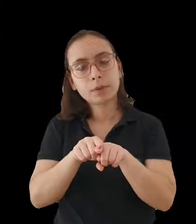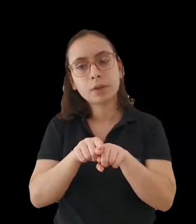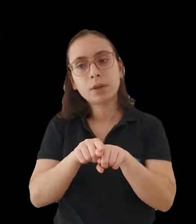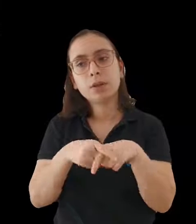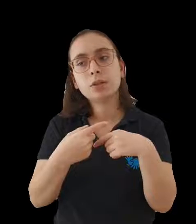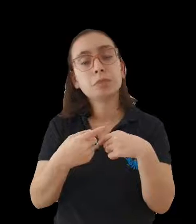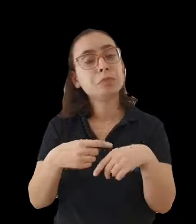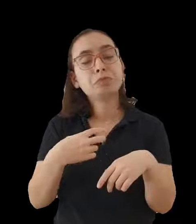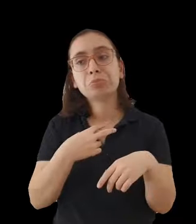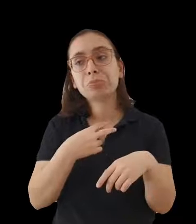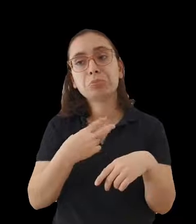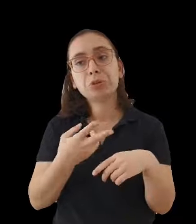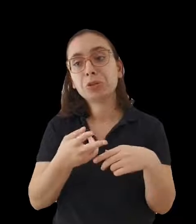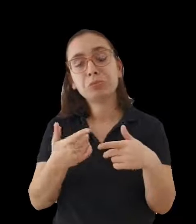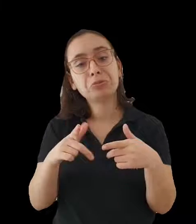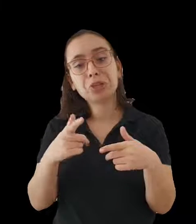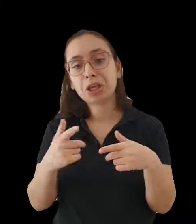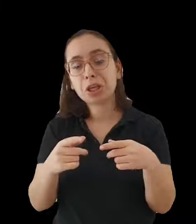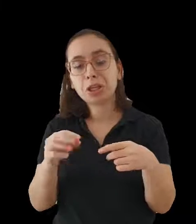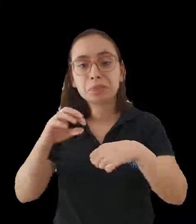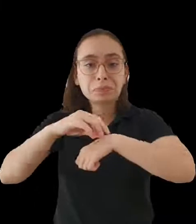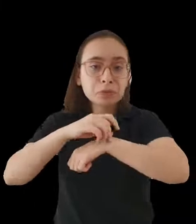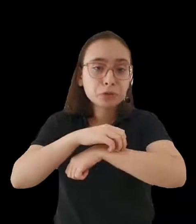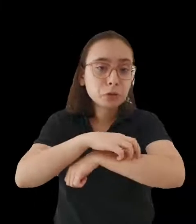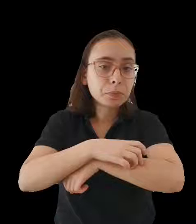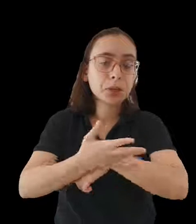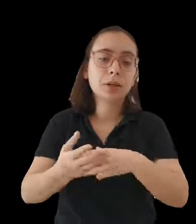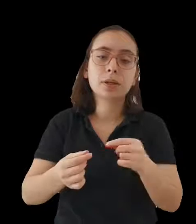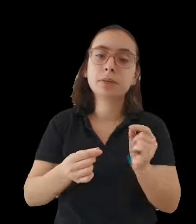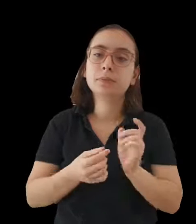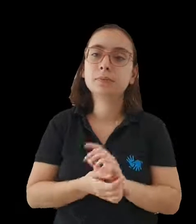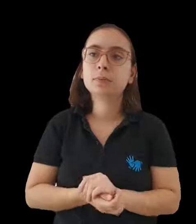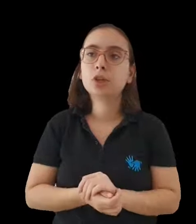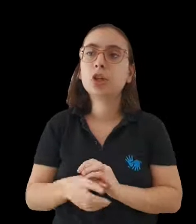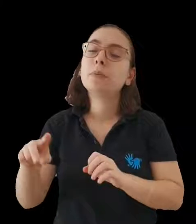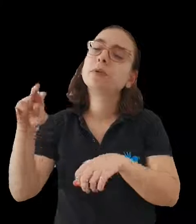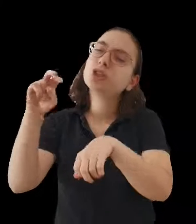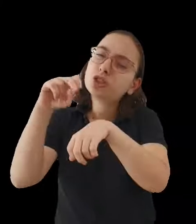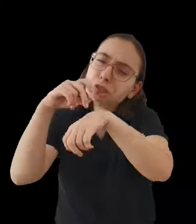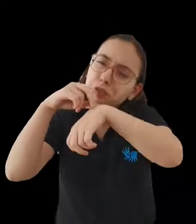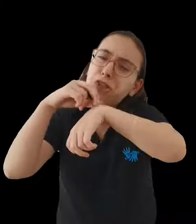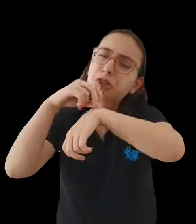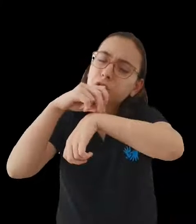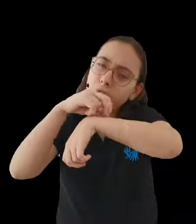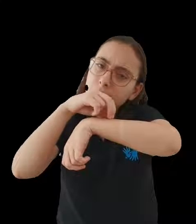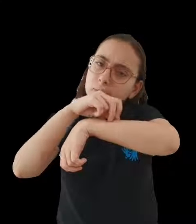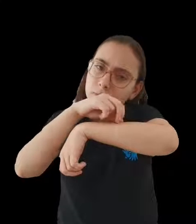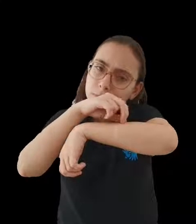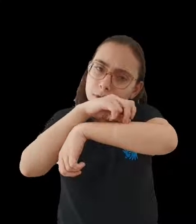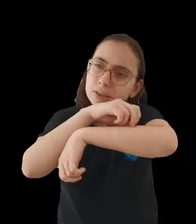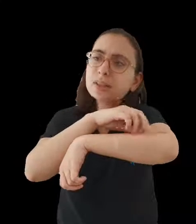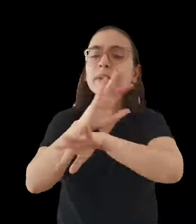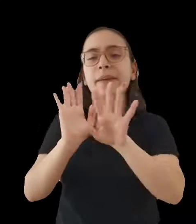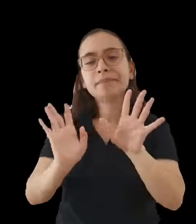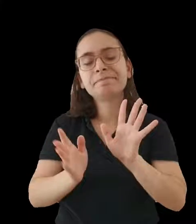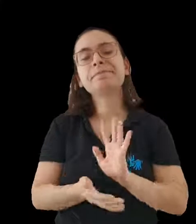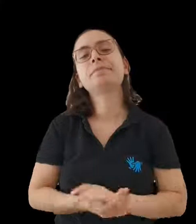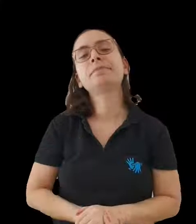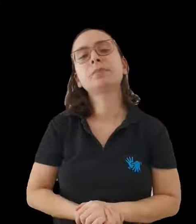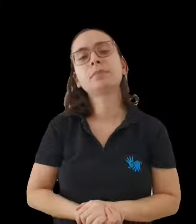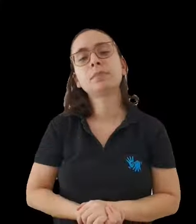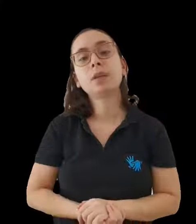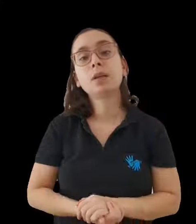A formiga pode ser assim, ó, uma coisa com dedinho. A formiga é um detalhezinho, sabe? E aí